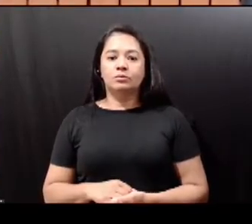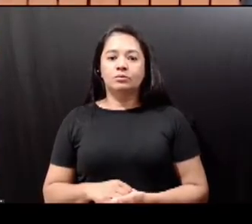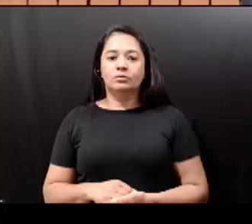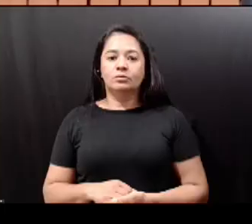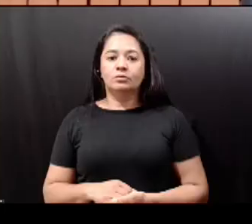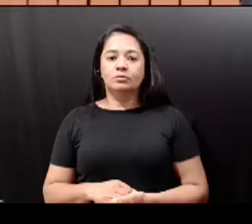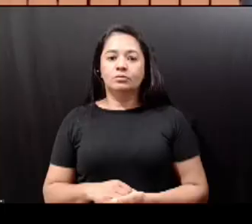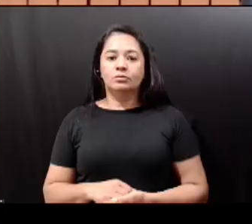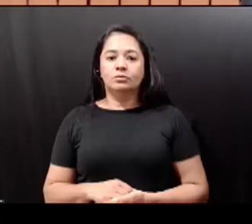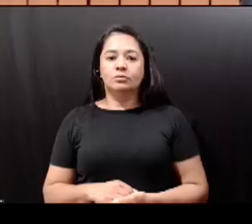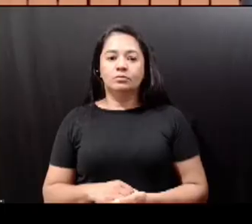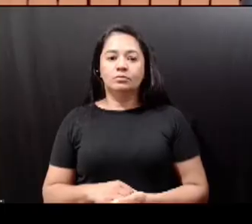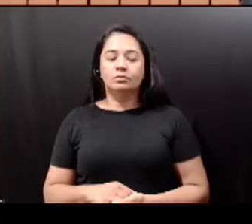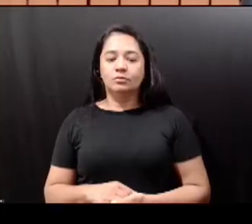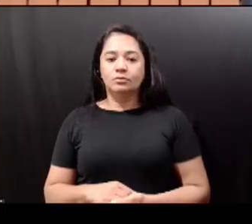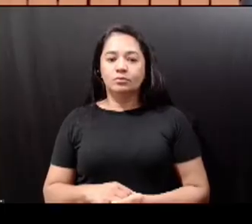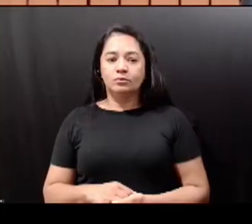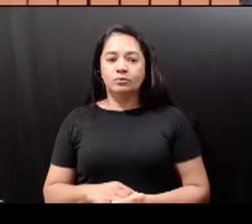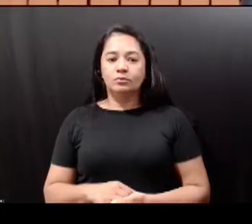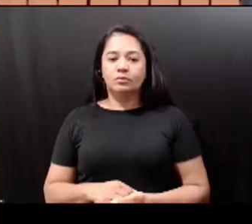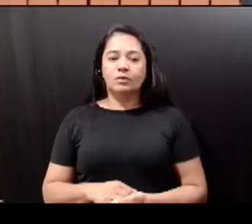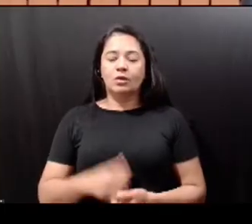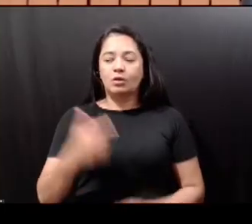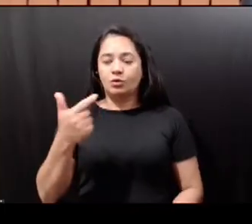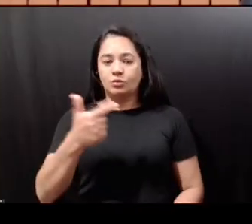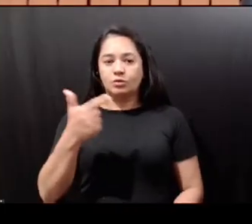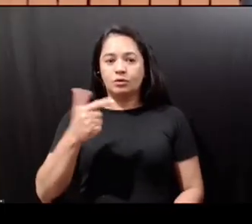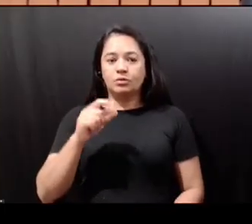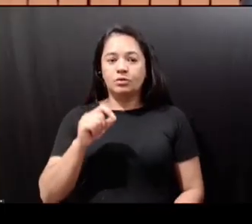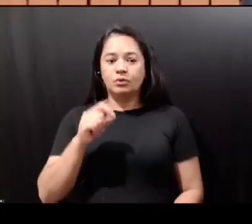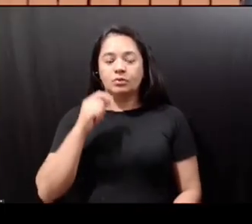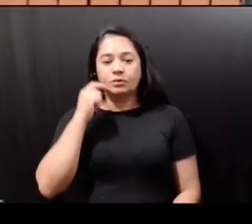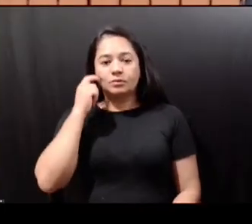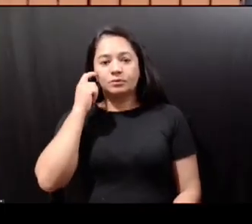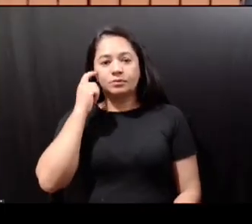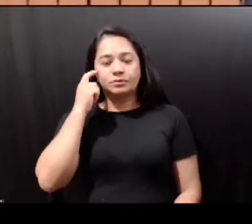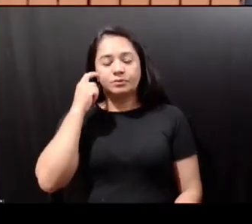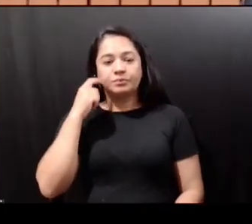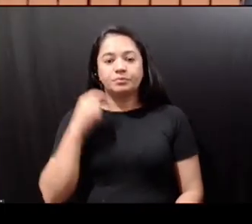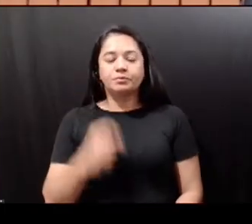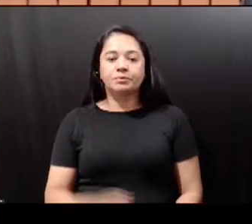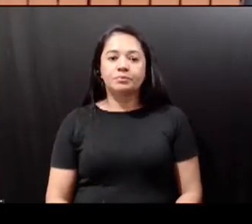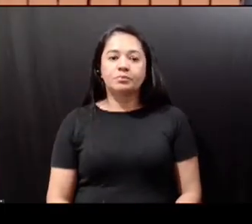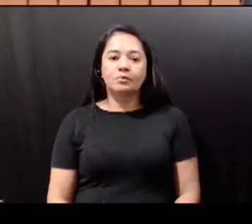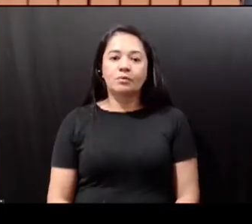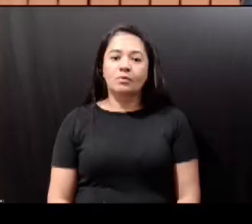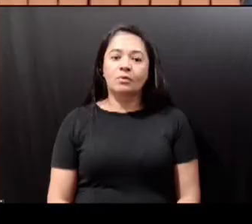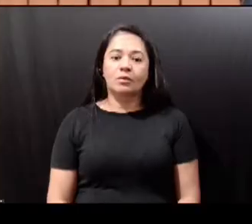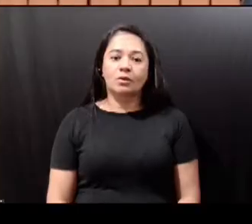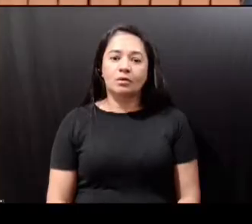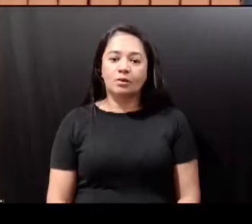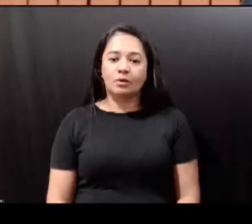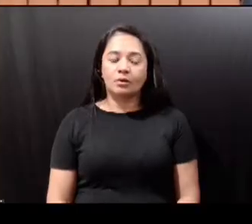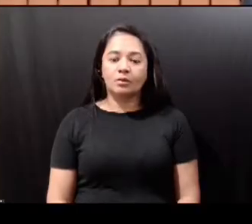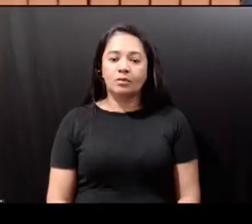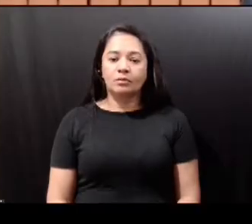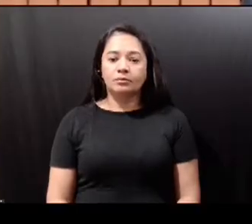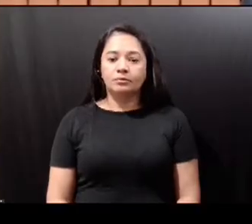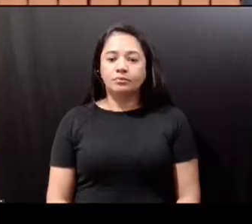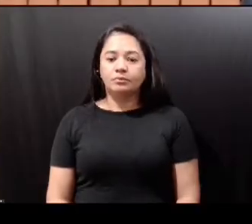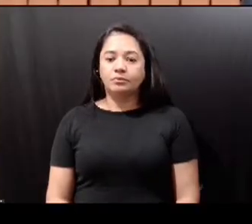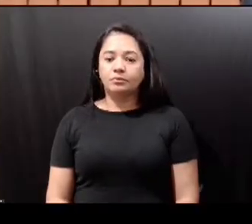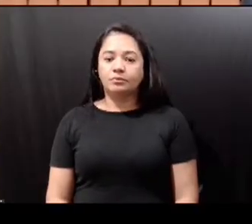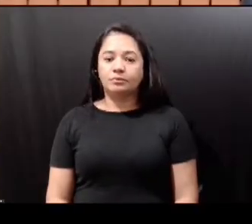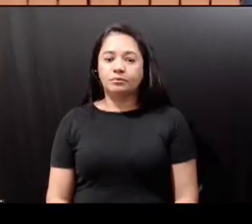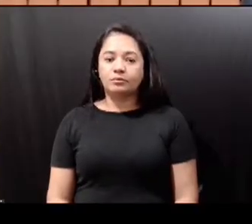não se alongando muito, vou pedir o projeto aqui para o Benelima emprestado. Diante dessa situação